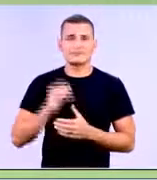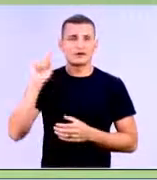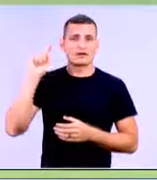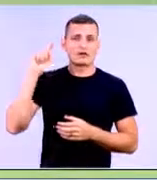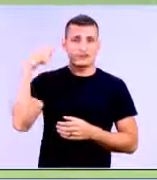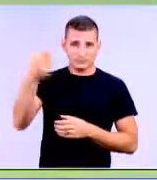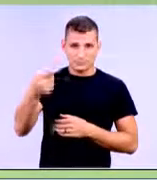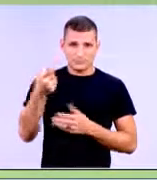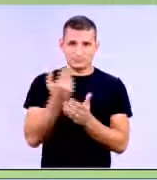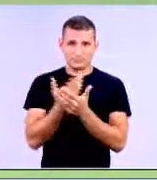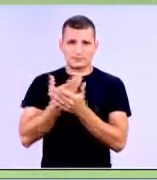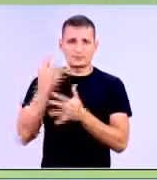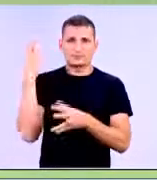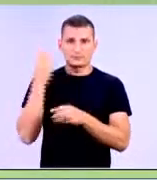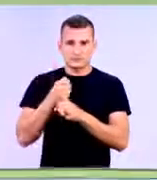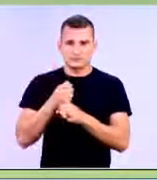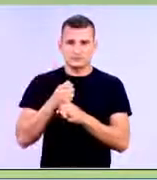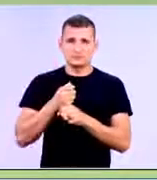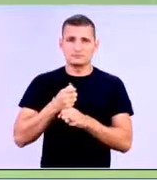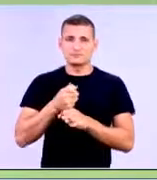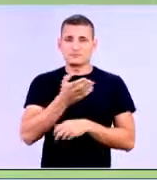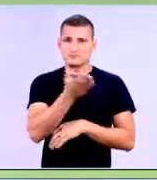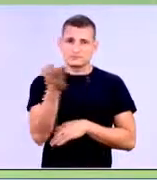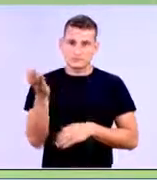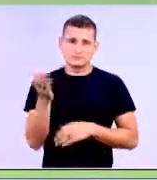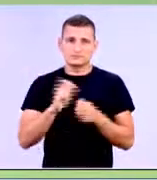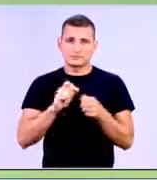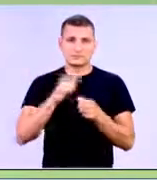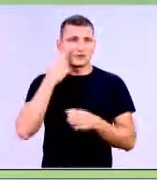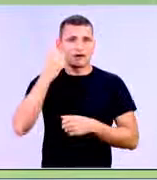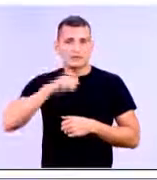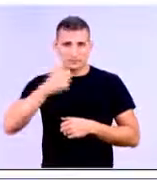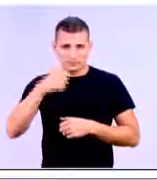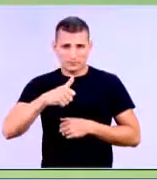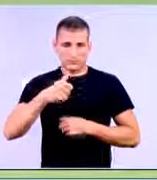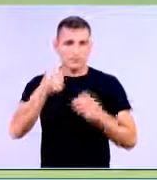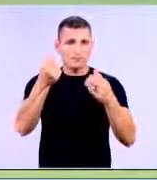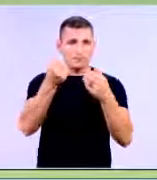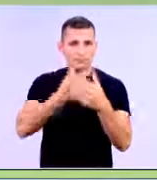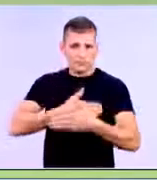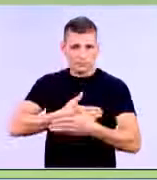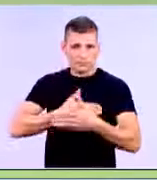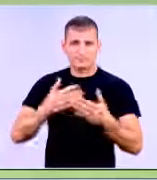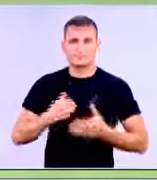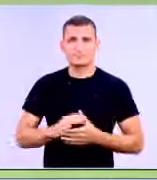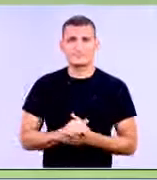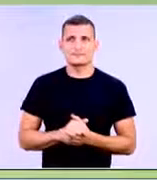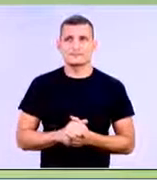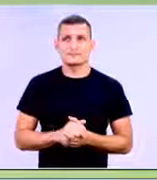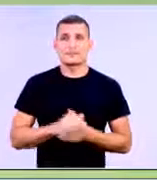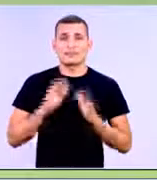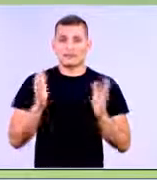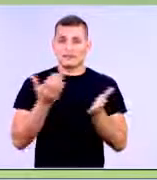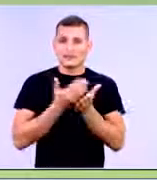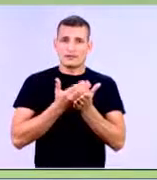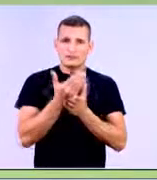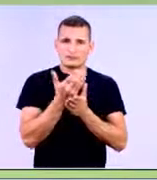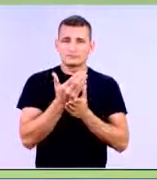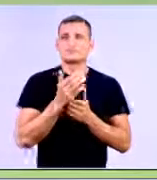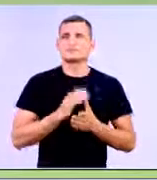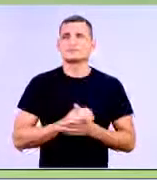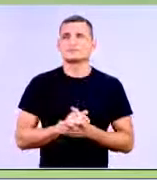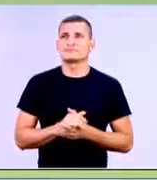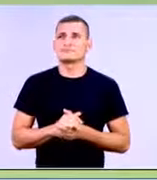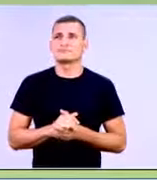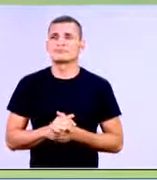de revisão, vocês vão passar para a parte da avaliação, tá? Então, para início, o que nós fizemos?